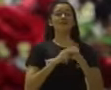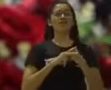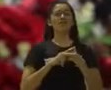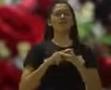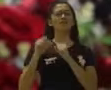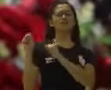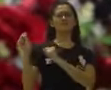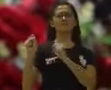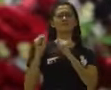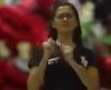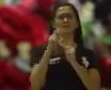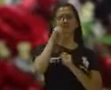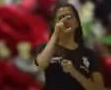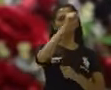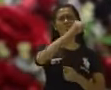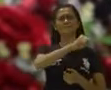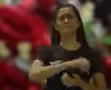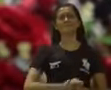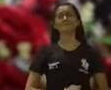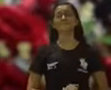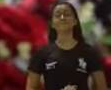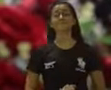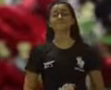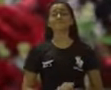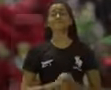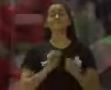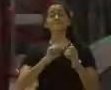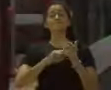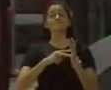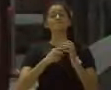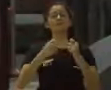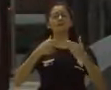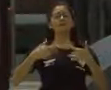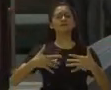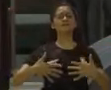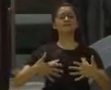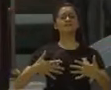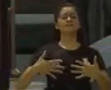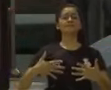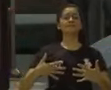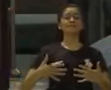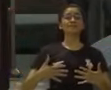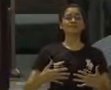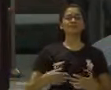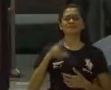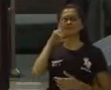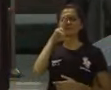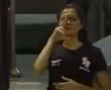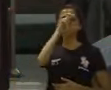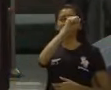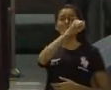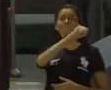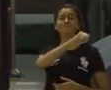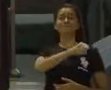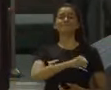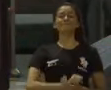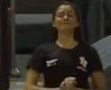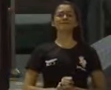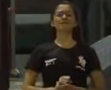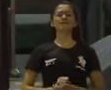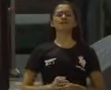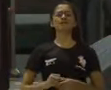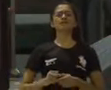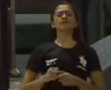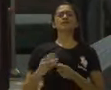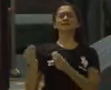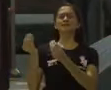fortalecer. E esse verbo na originalidade expressa a ideia de ser forte e de